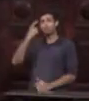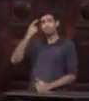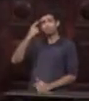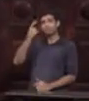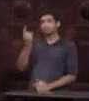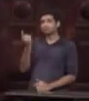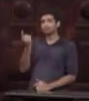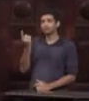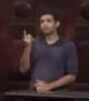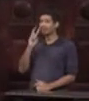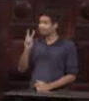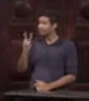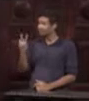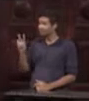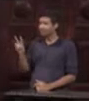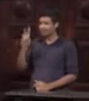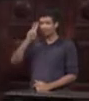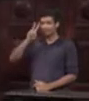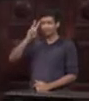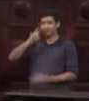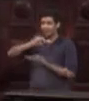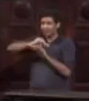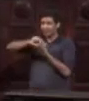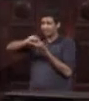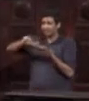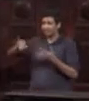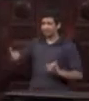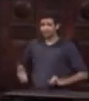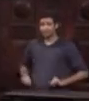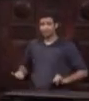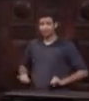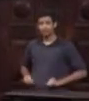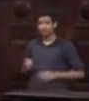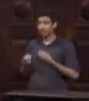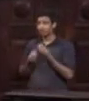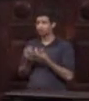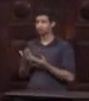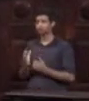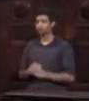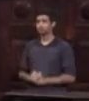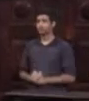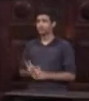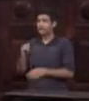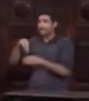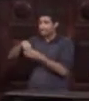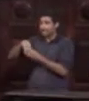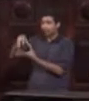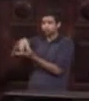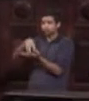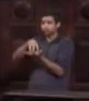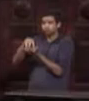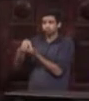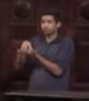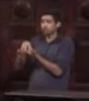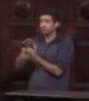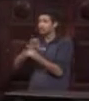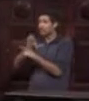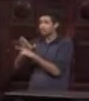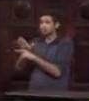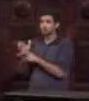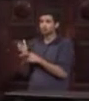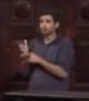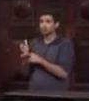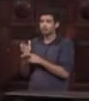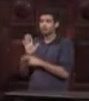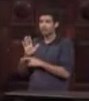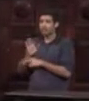continuar presenciando situações gravíssimas como essas dentro das unidades socioeducativas, sem que o